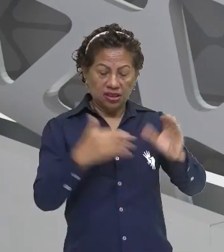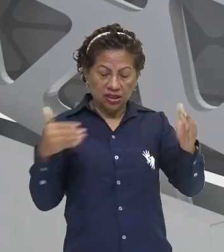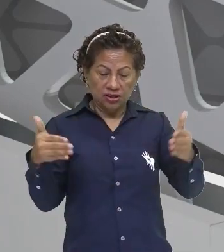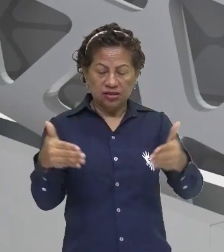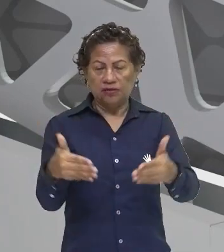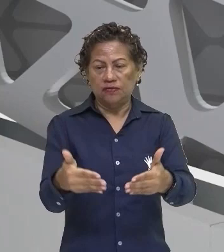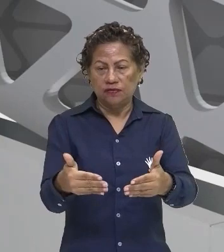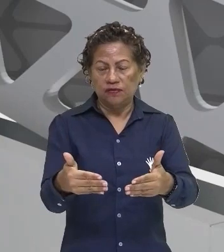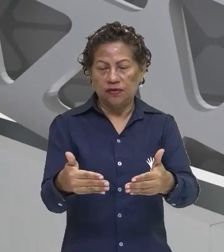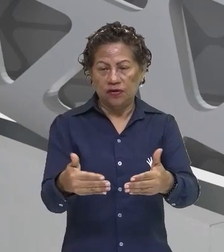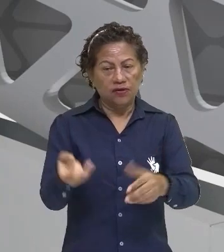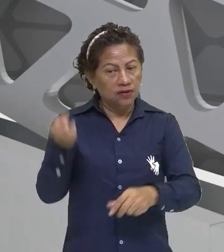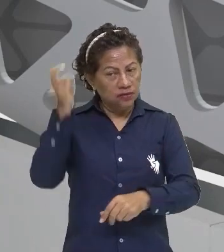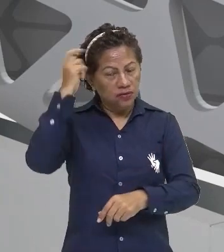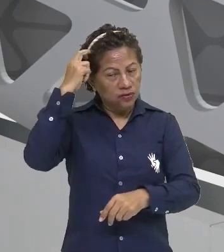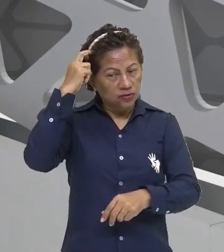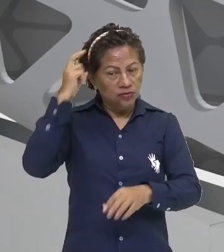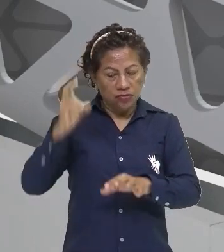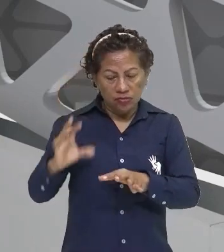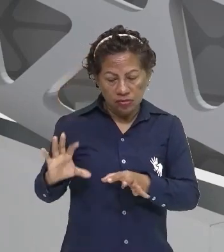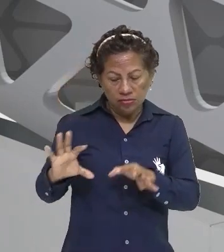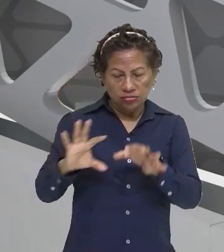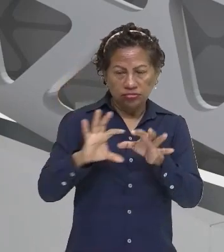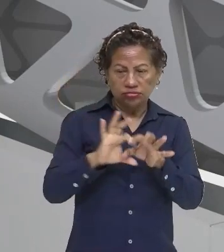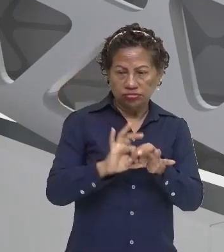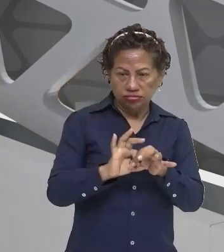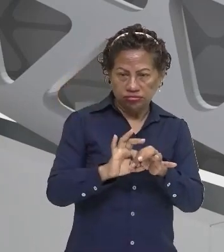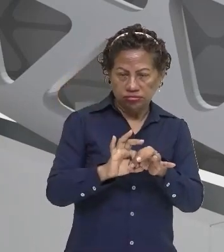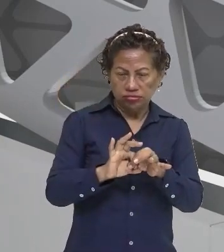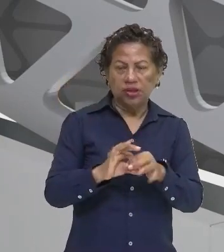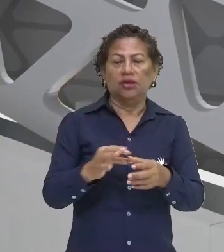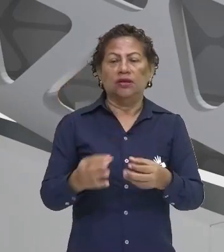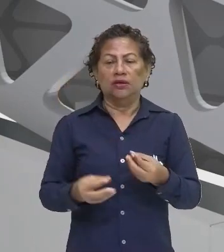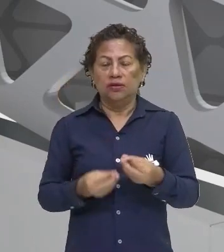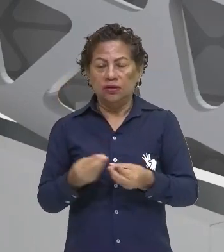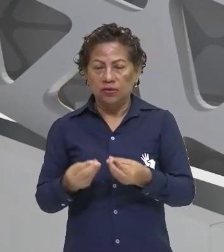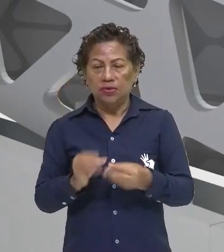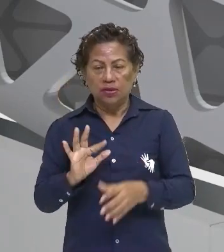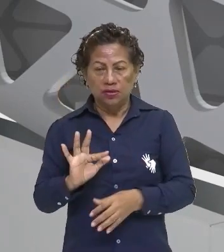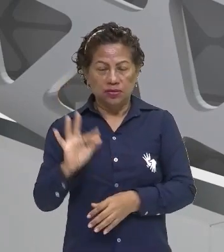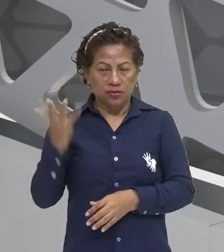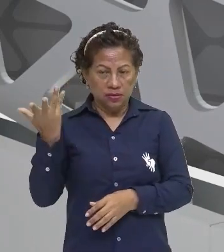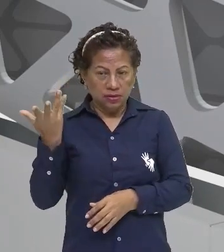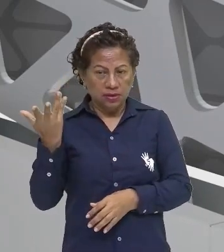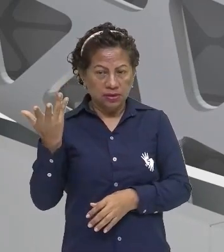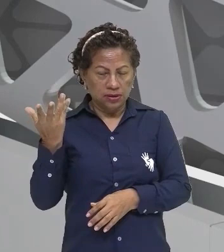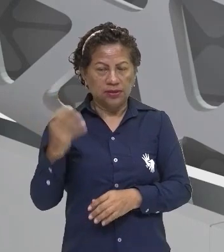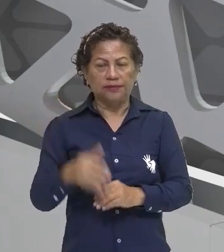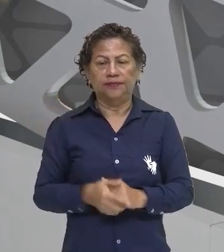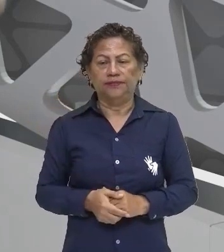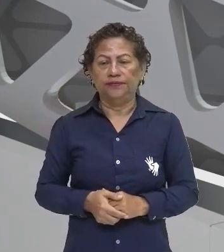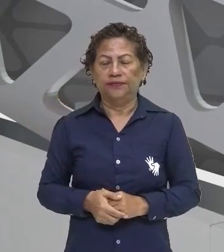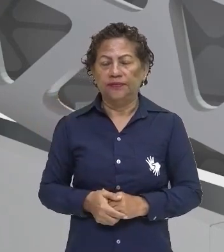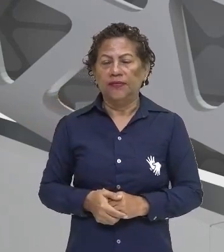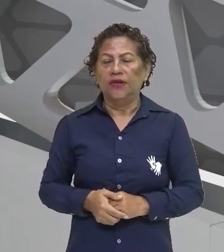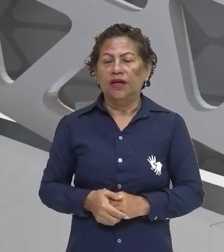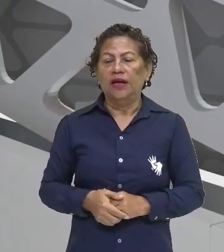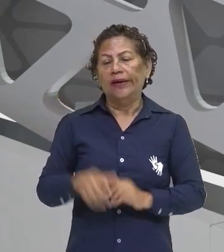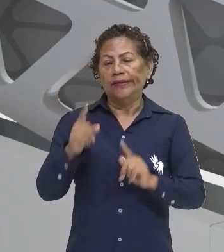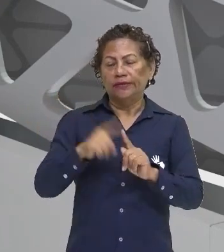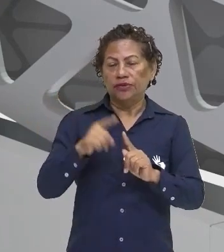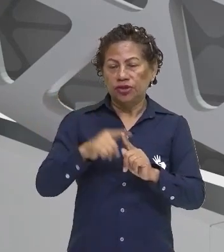são um instrumento de ligação com as suas entidades religiosas. Então, o balanço,